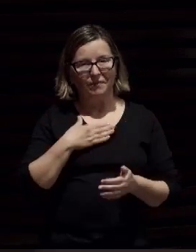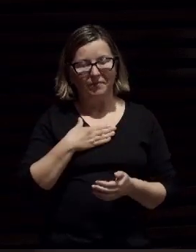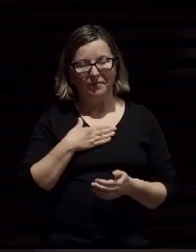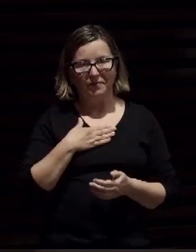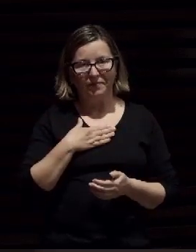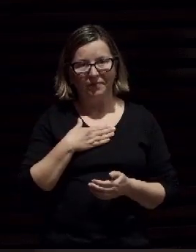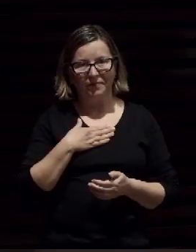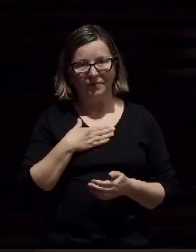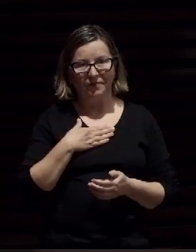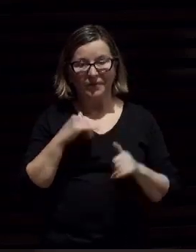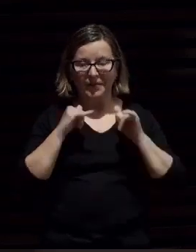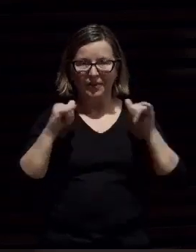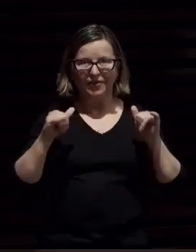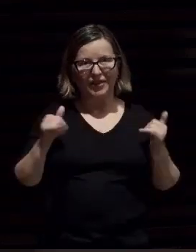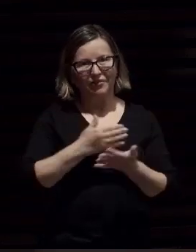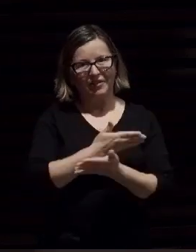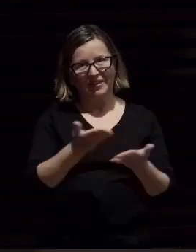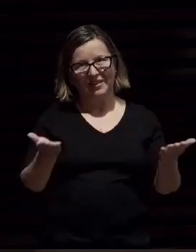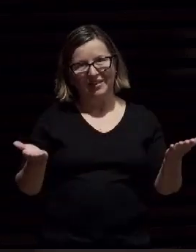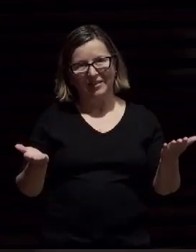e vos há de anunciar.